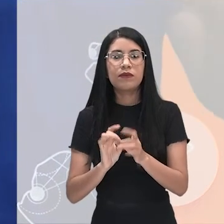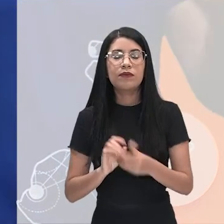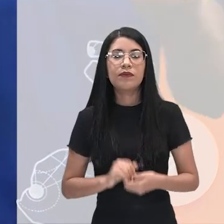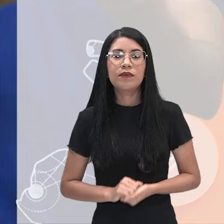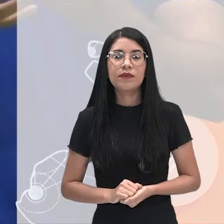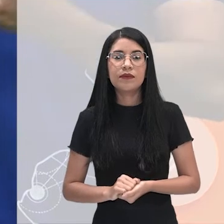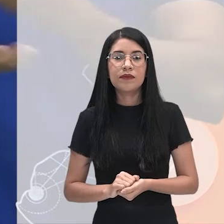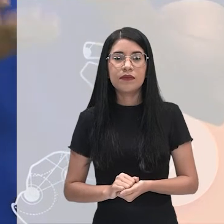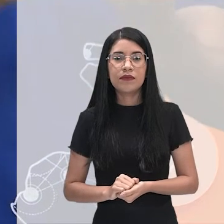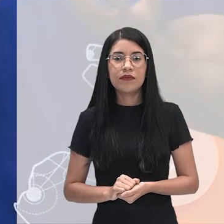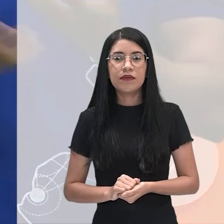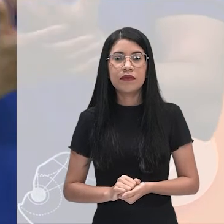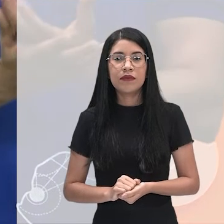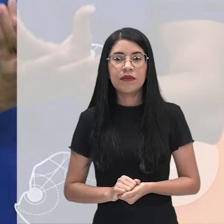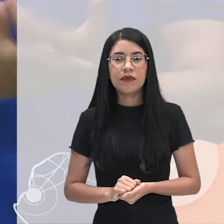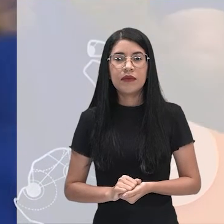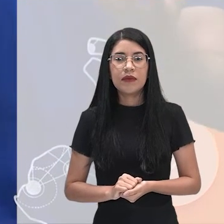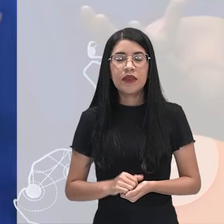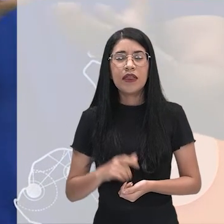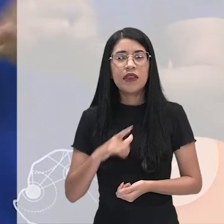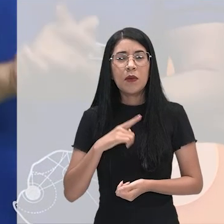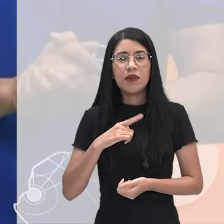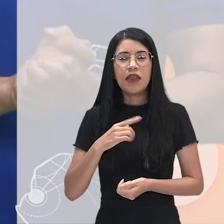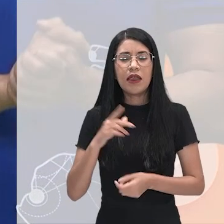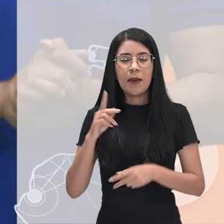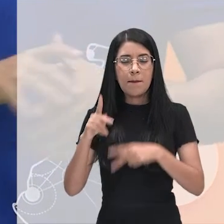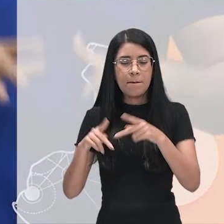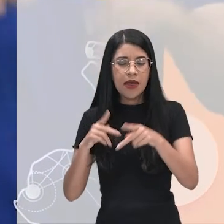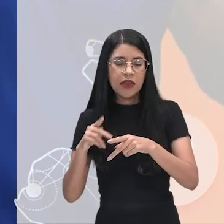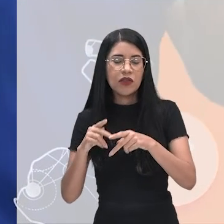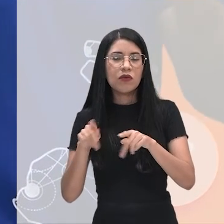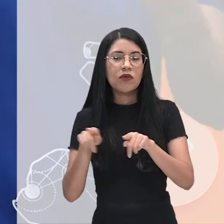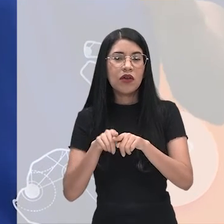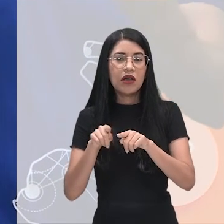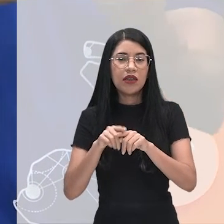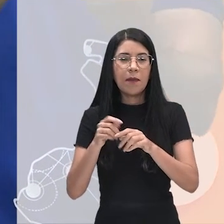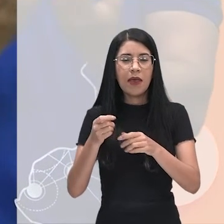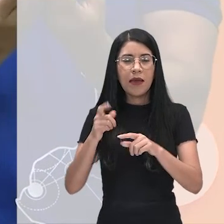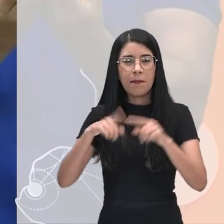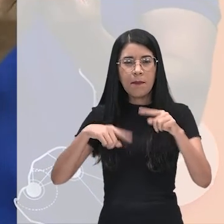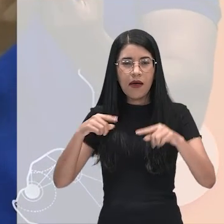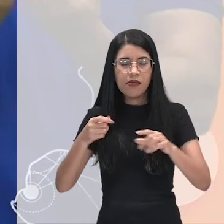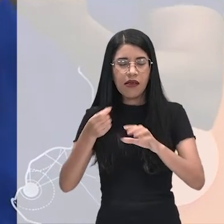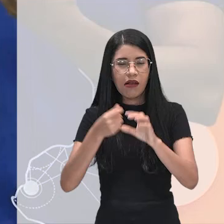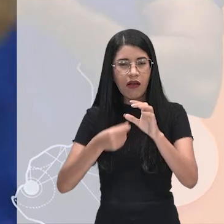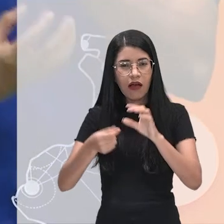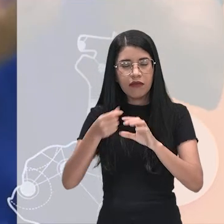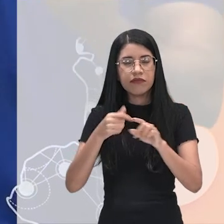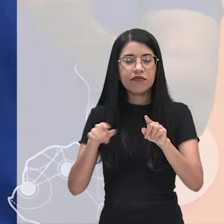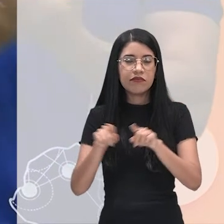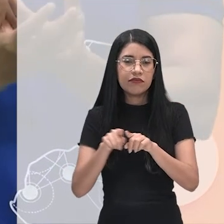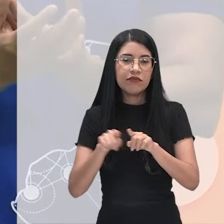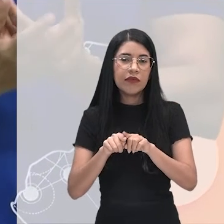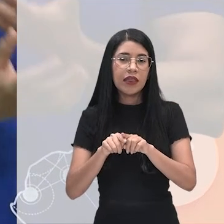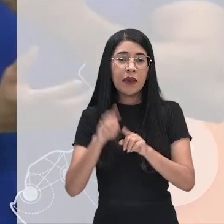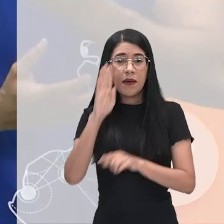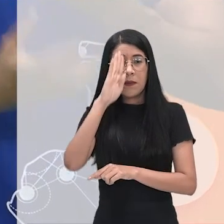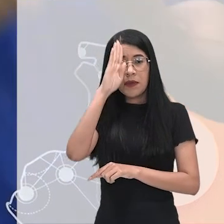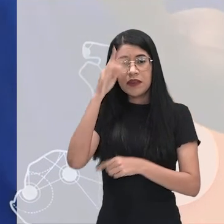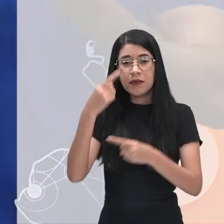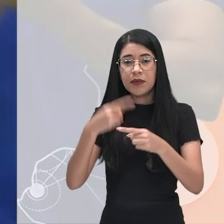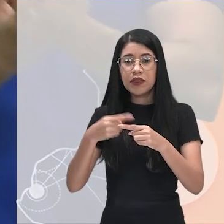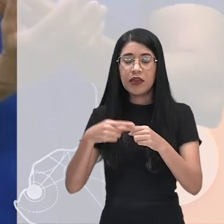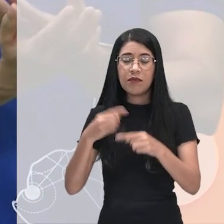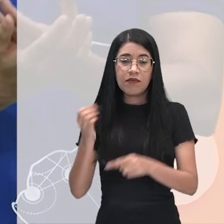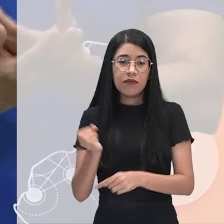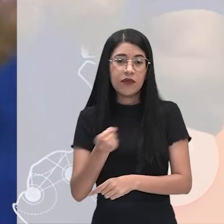país, e montar em um outro país, por exemplo. Isso só é possível graças a esse contexto de mundo onde a gente vive, onde a globalização